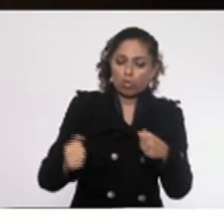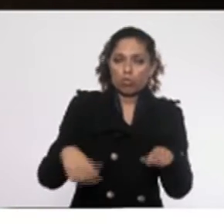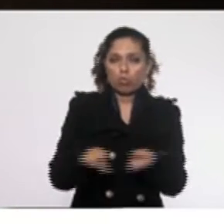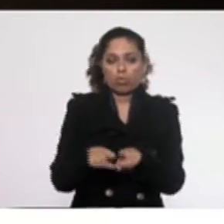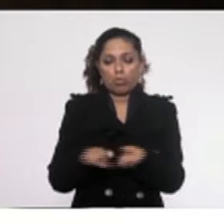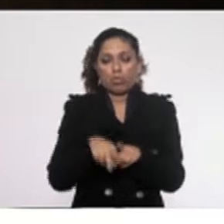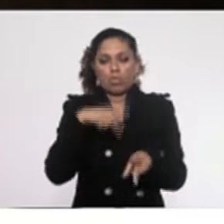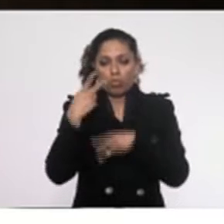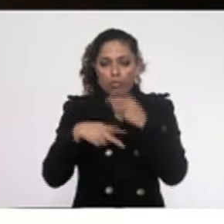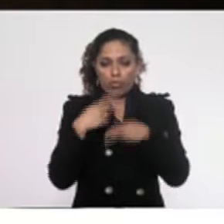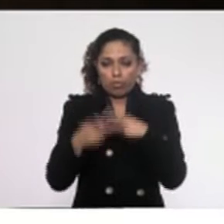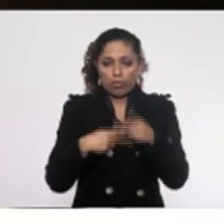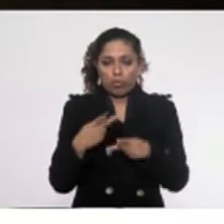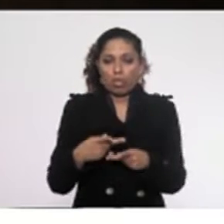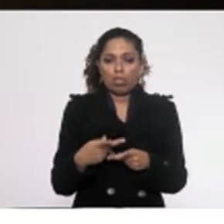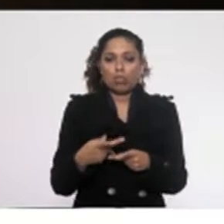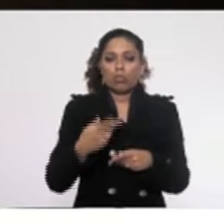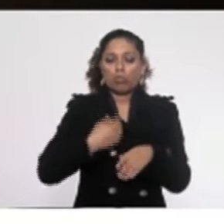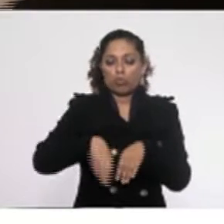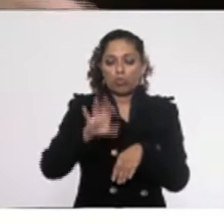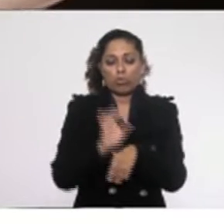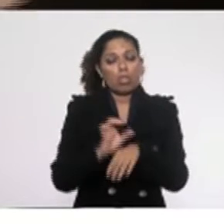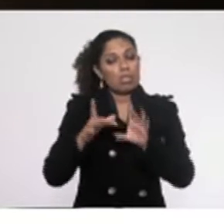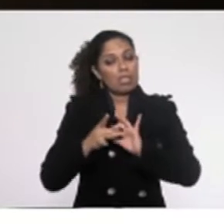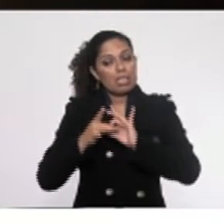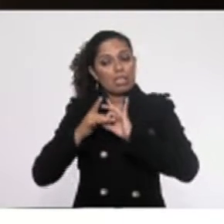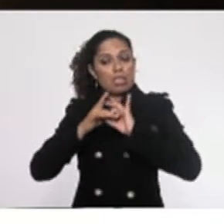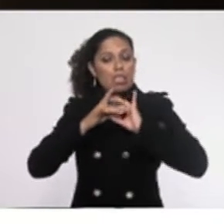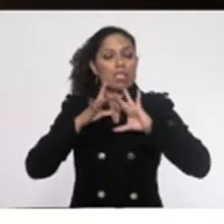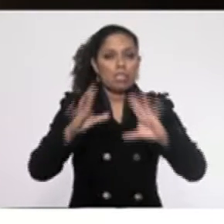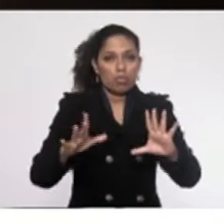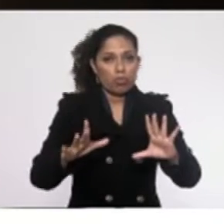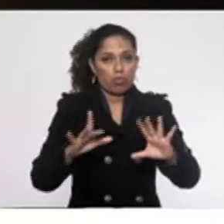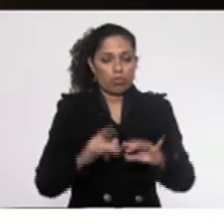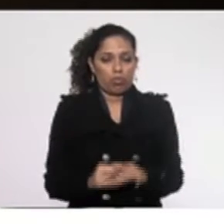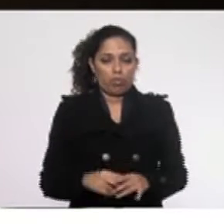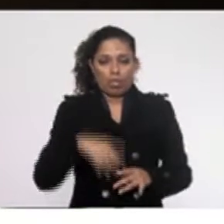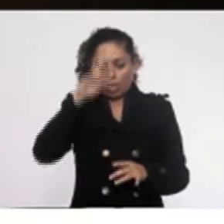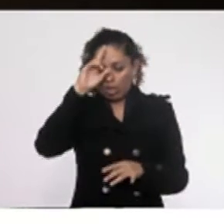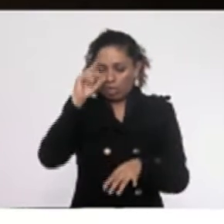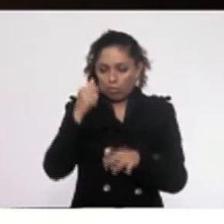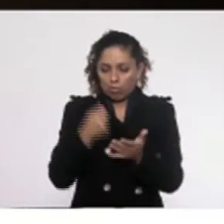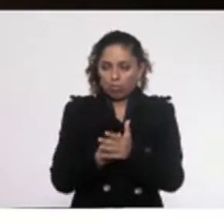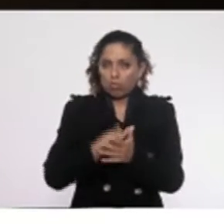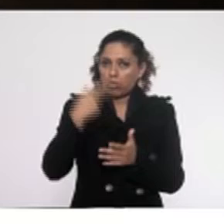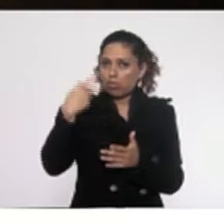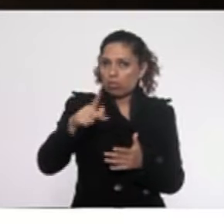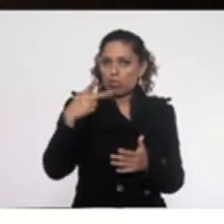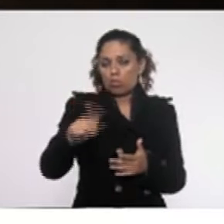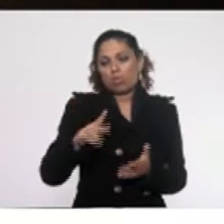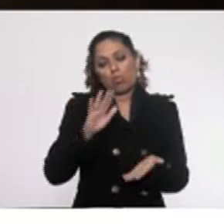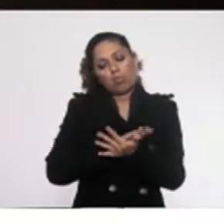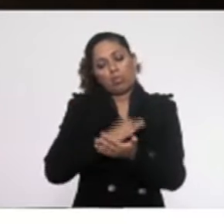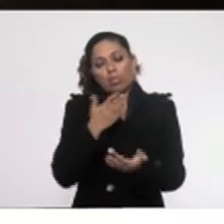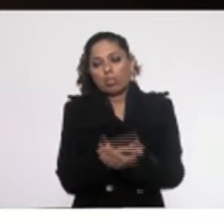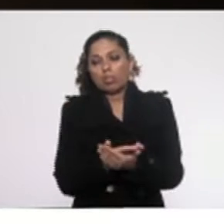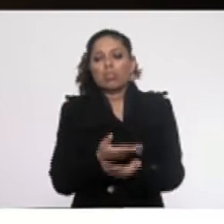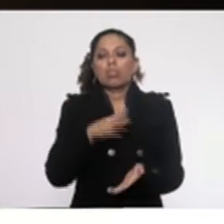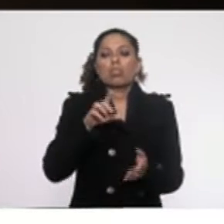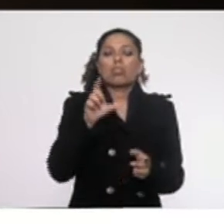referência, fala que o Estado está autorizado. Daí só a inteligência da interpretação dessas